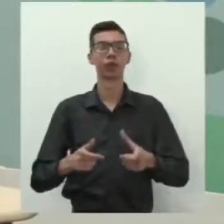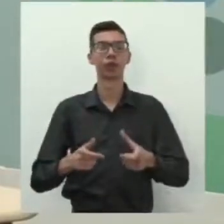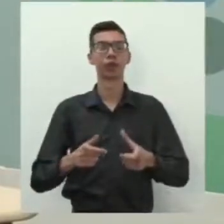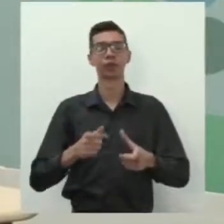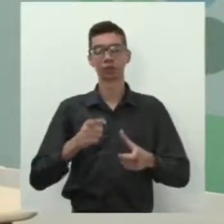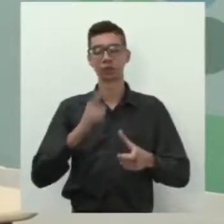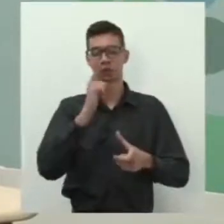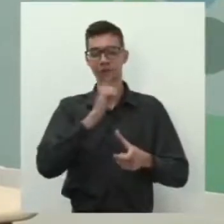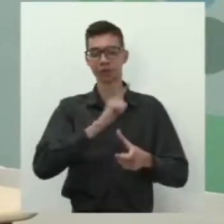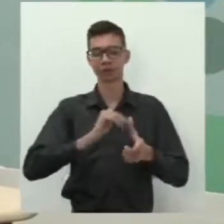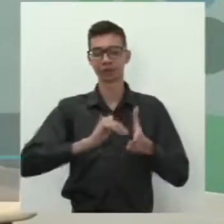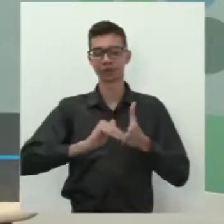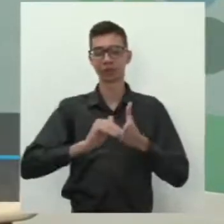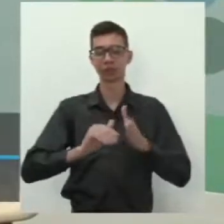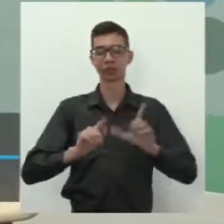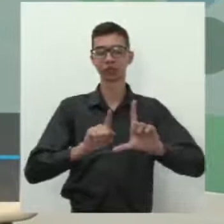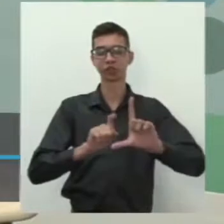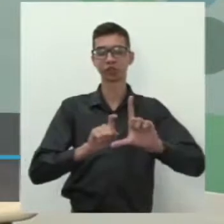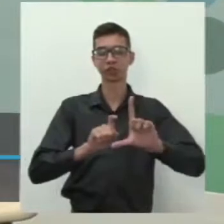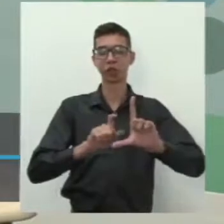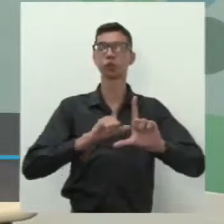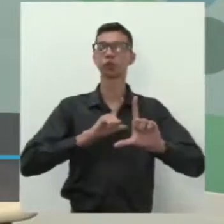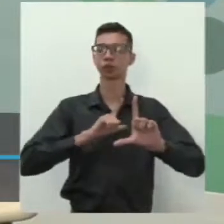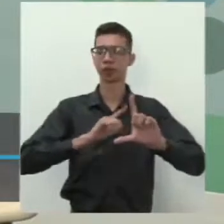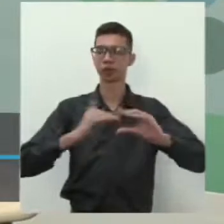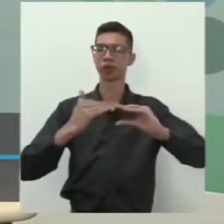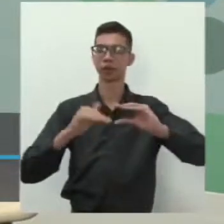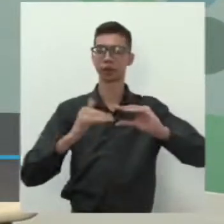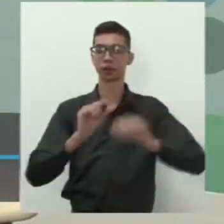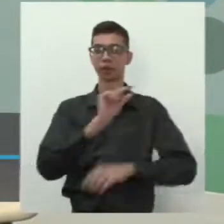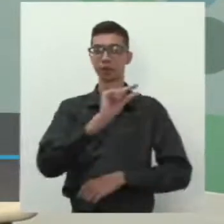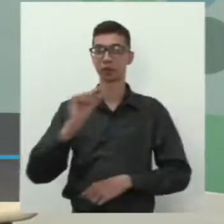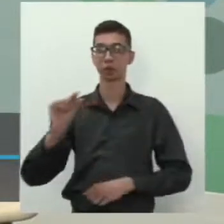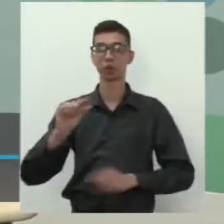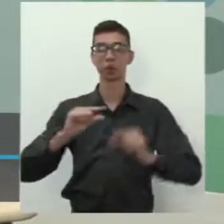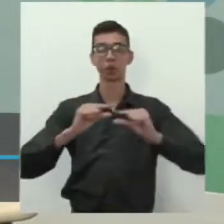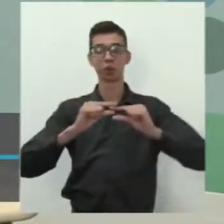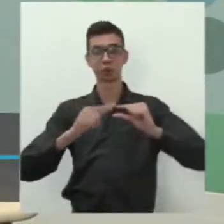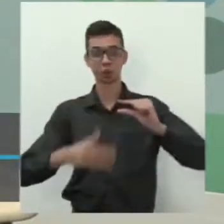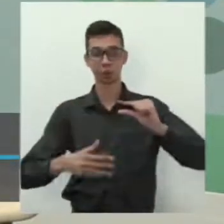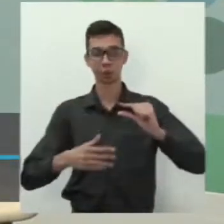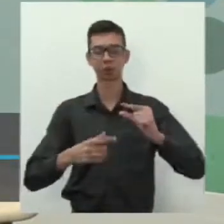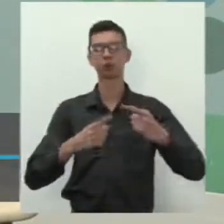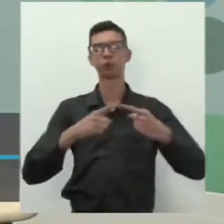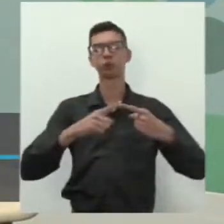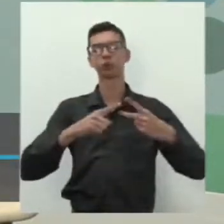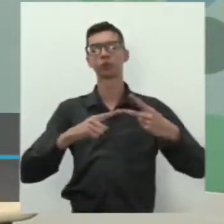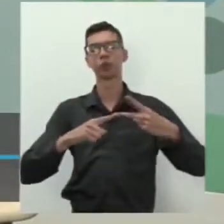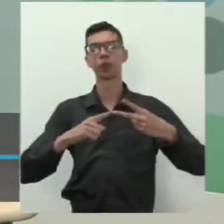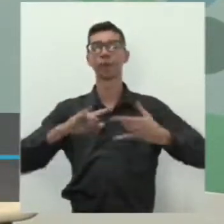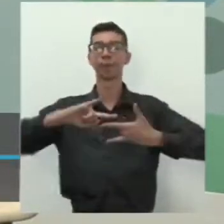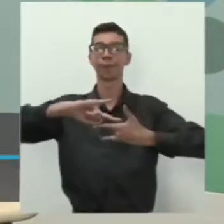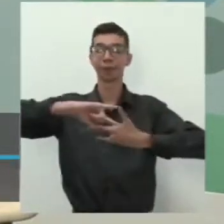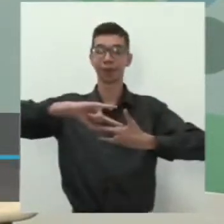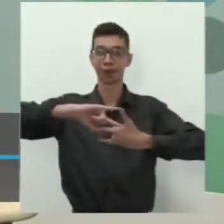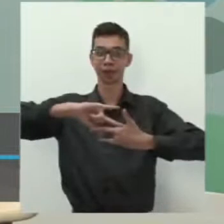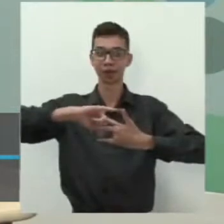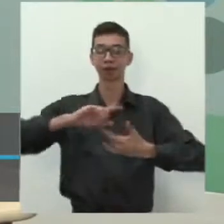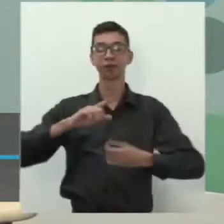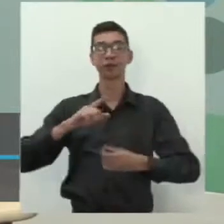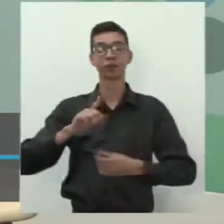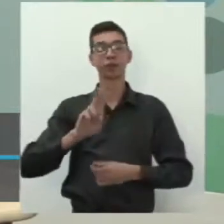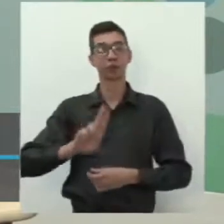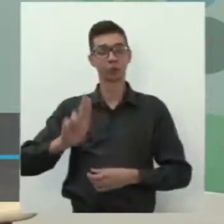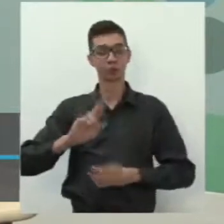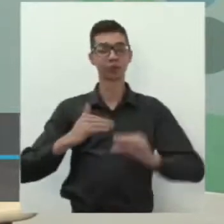você tem lá em cima o seu e-mail Microsoft e o e-mail Google. Então, você pega esse e-mail Microsoft e você vai acessar as ferramentas da